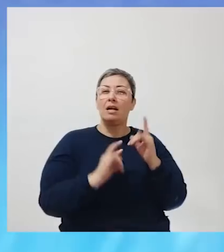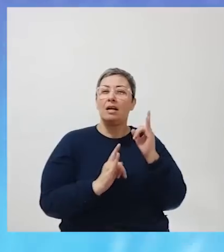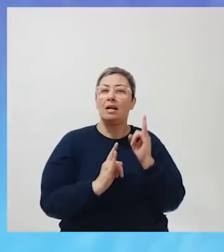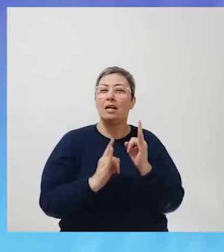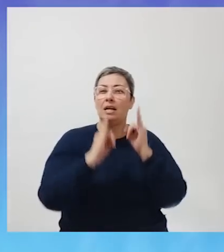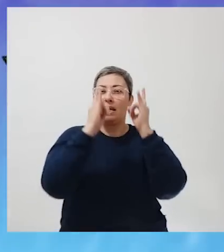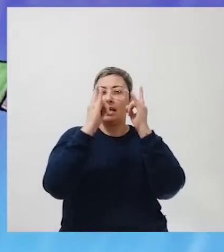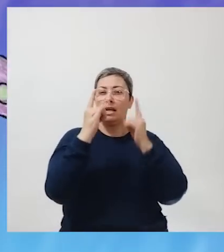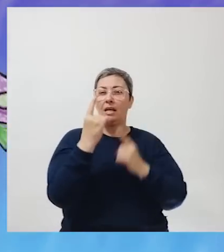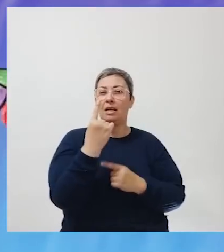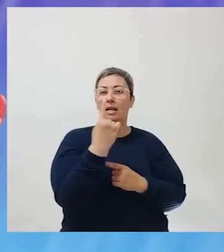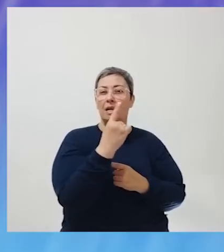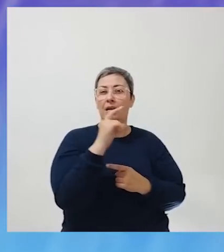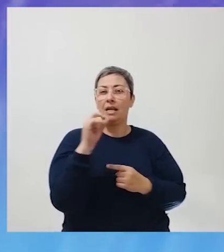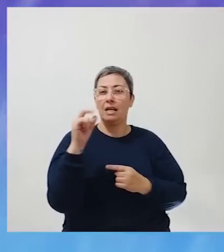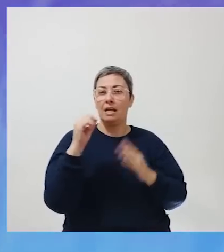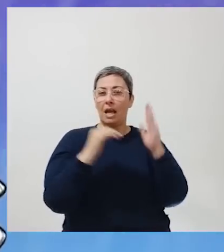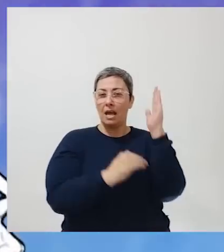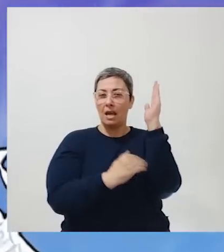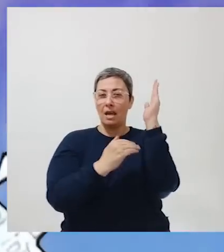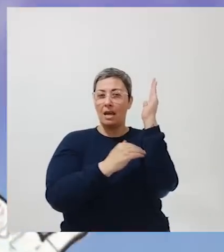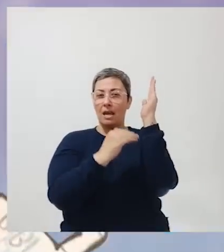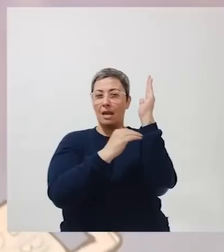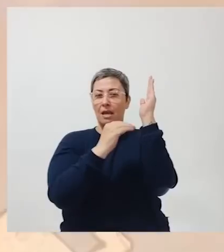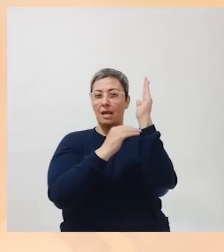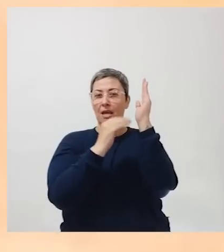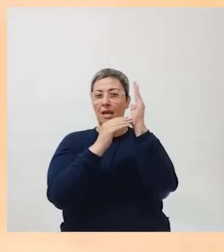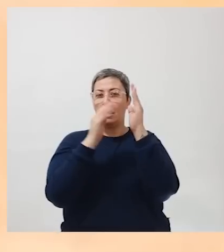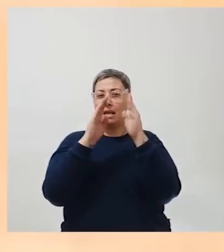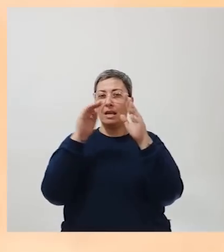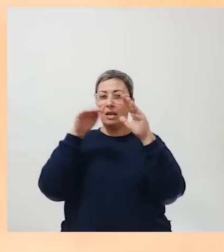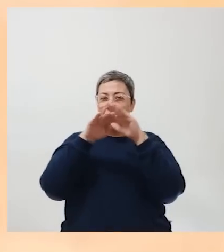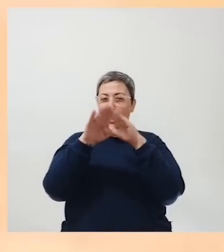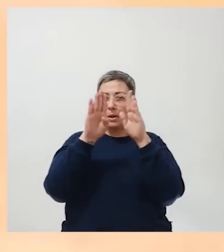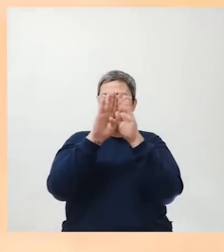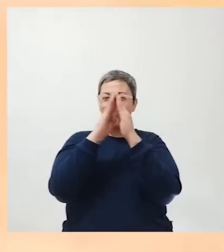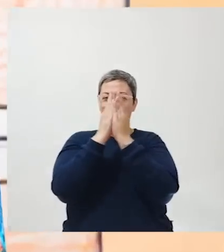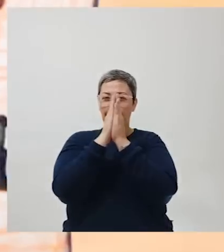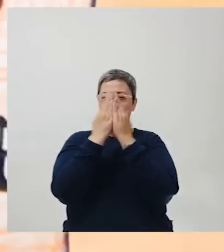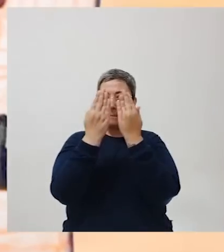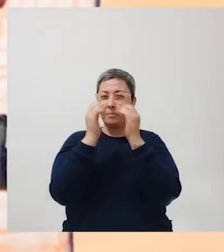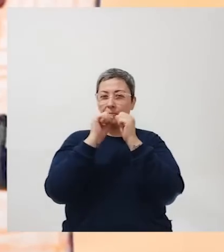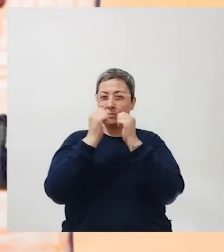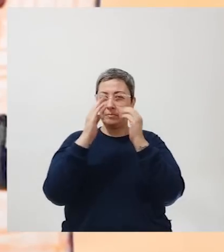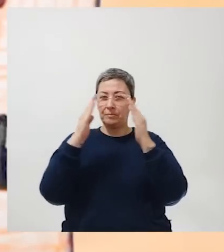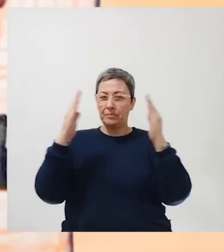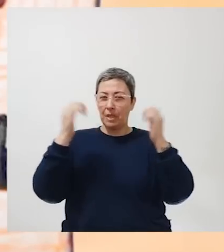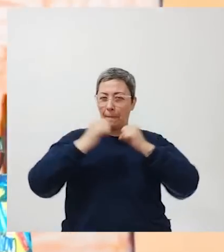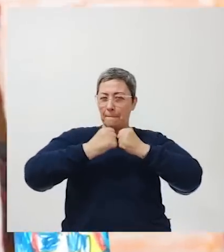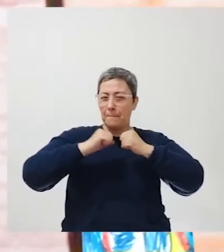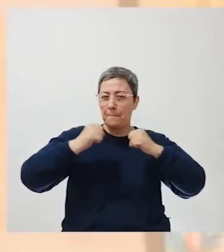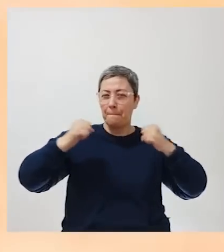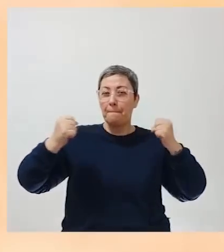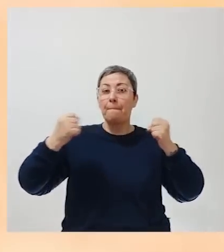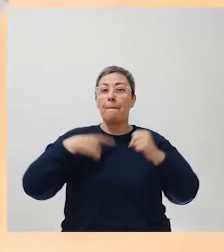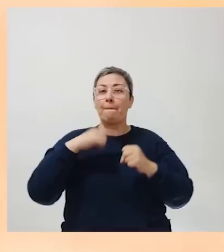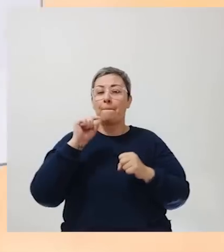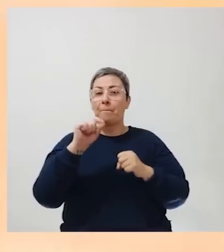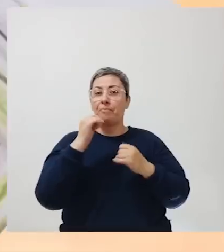de 100 andares, dentro de uma biblioteca gigantesca